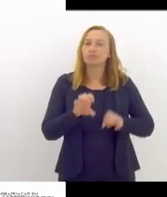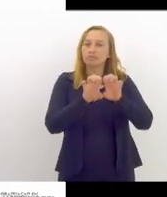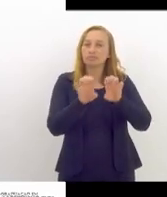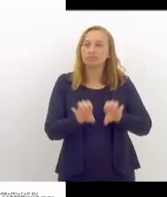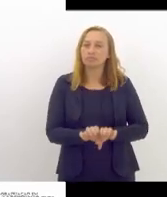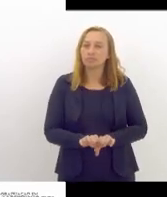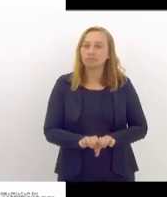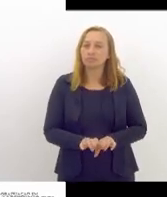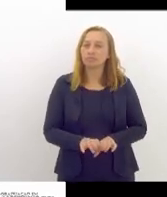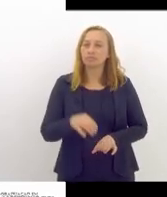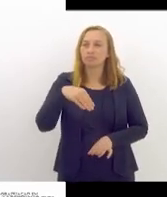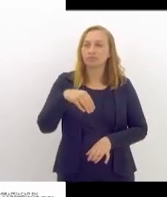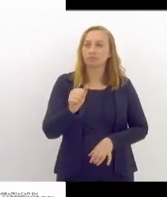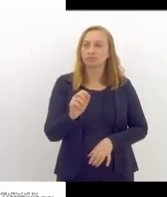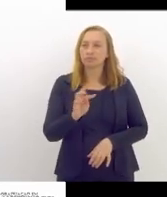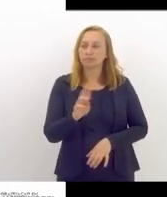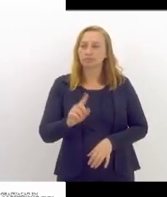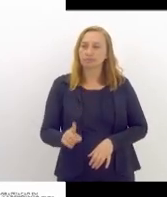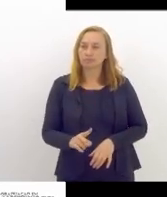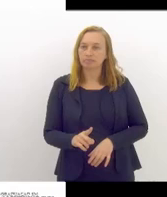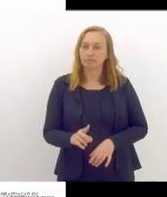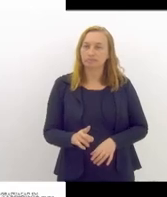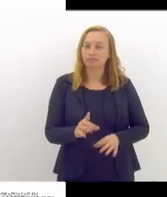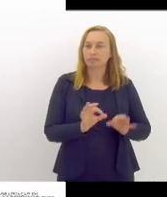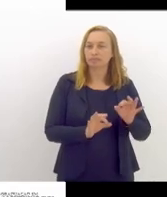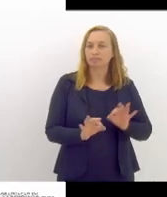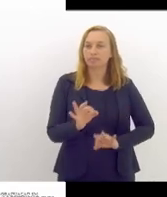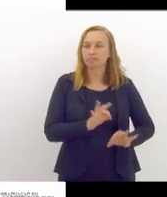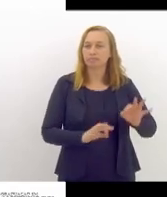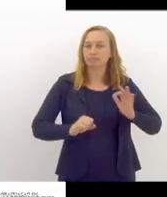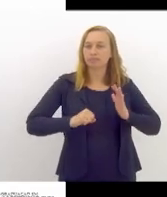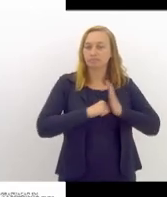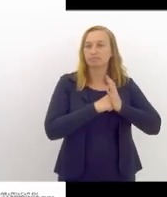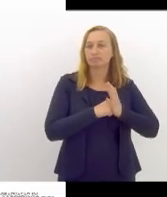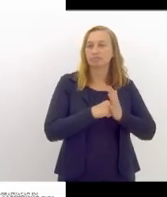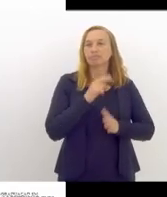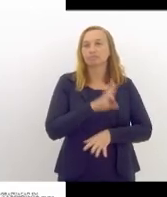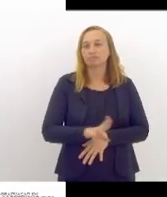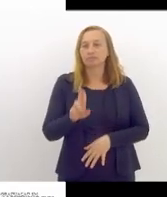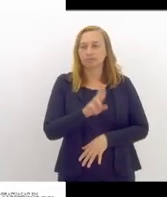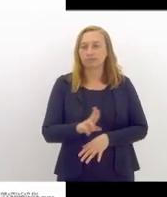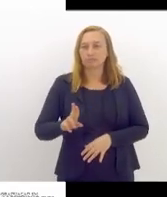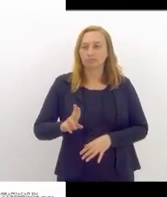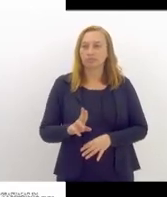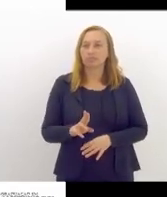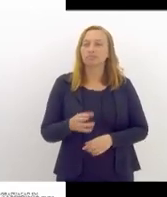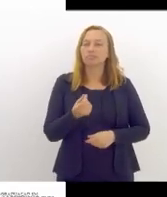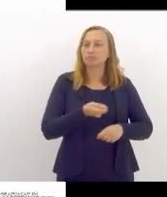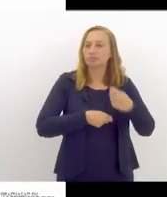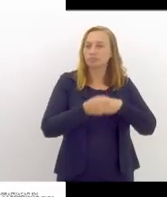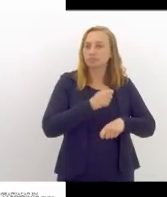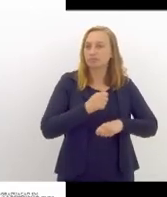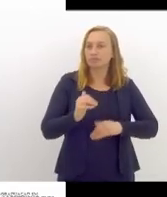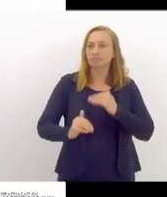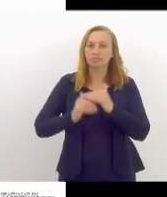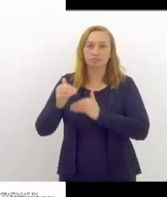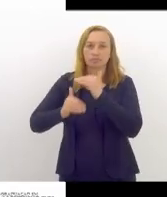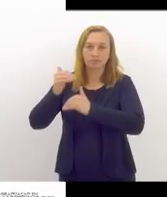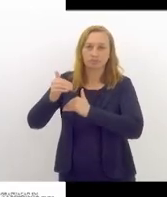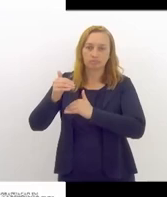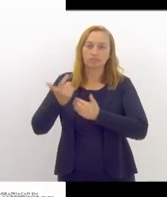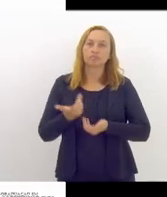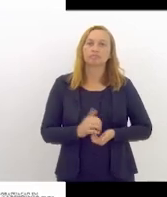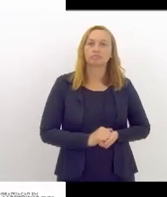né Ela é uma ferramenta de planejamento e análise de impacto amplamente utilizada tanto em economias em desenvolvimento como